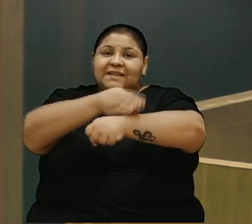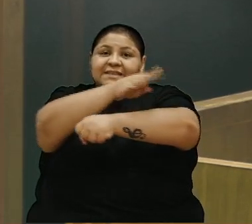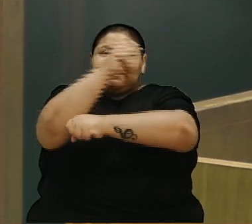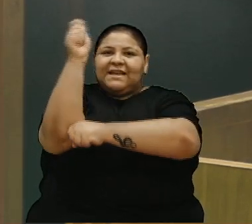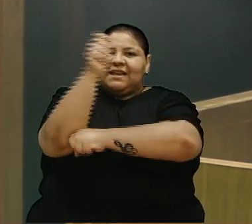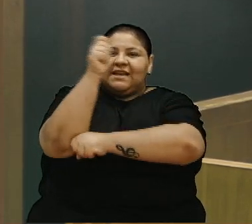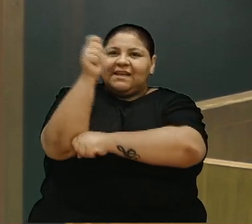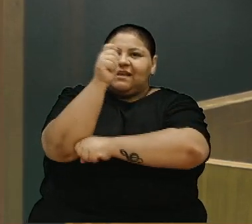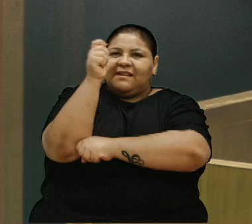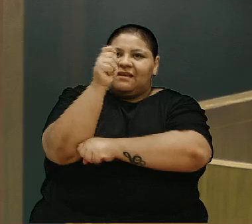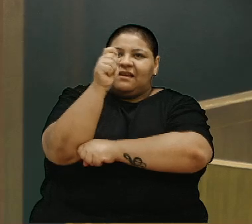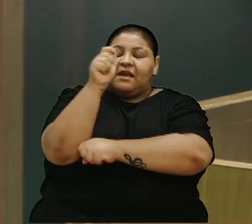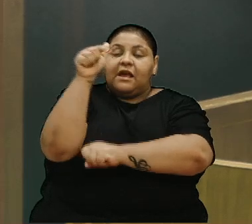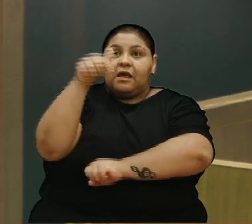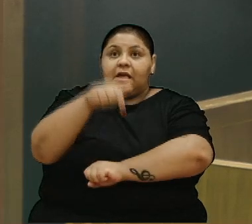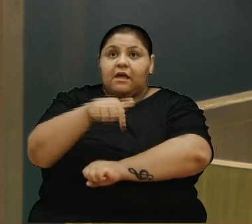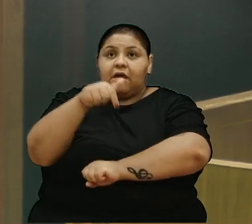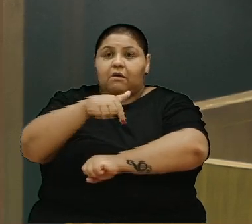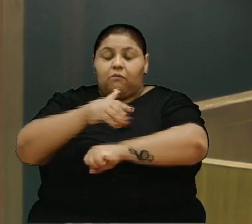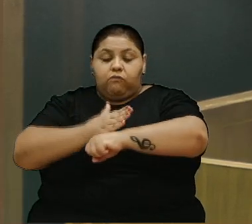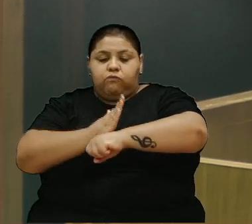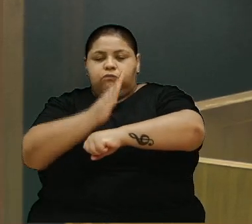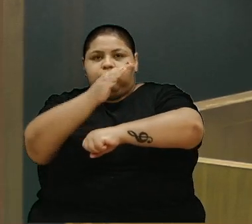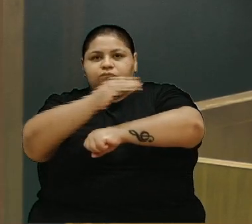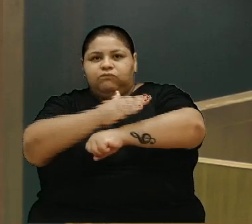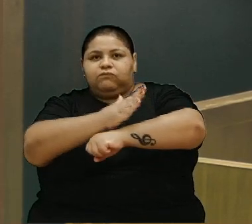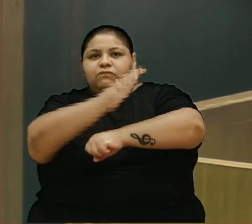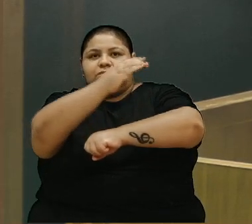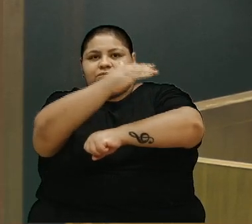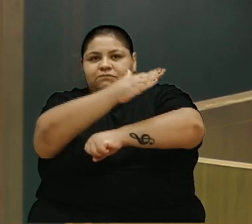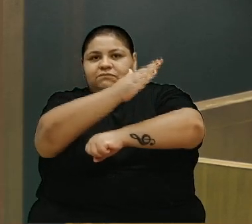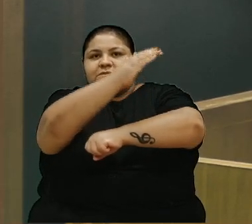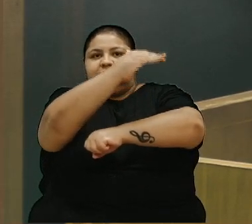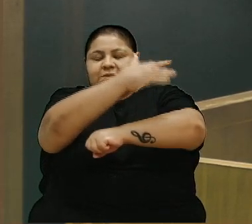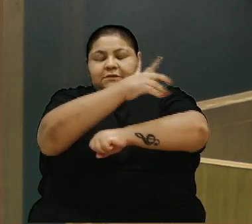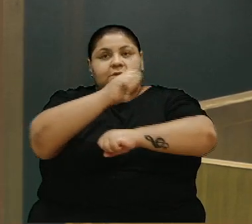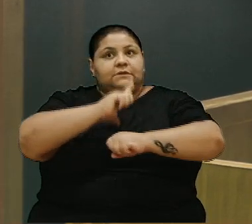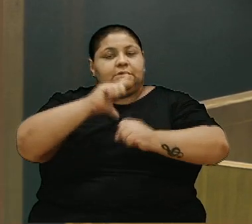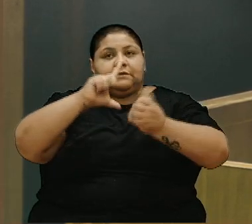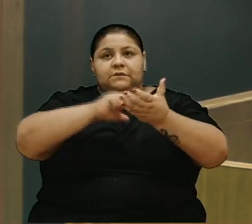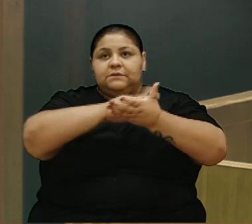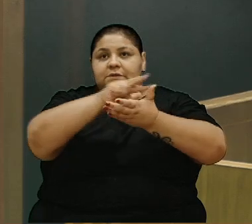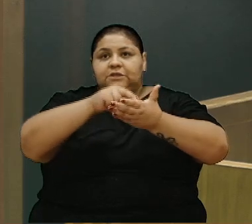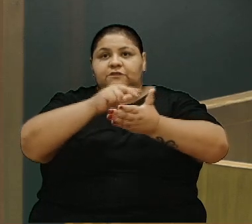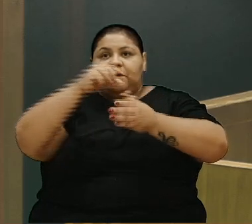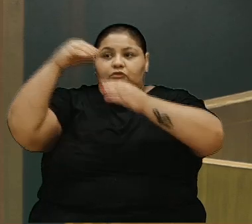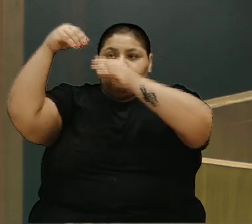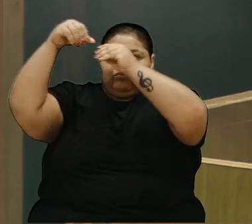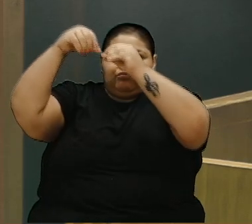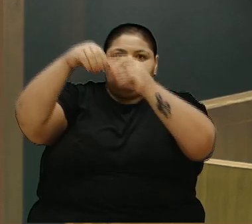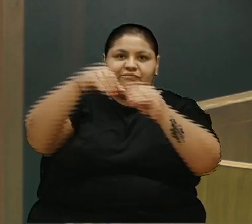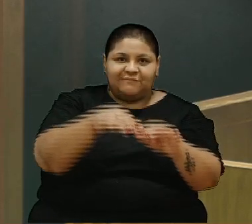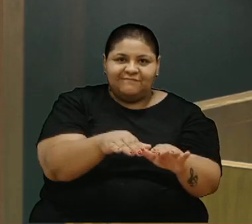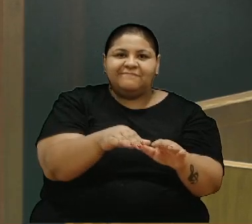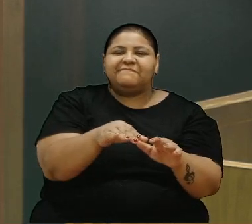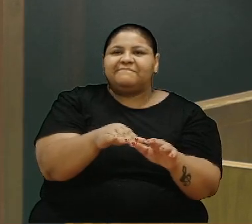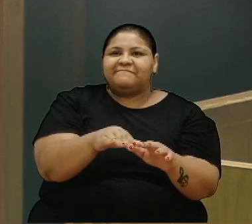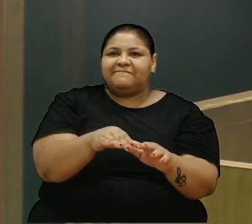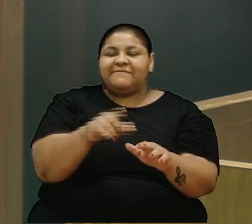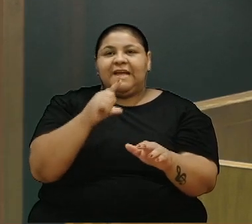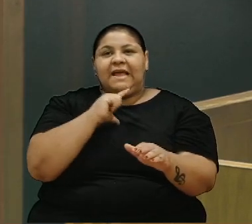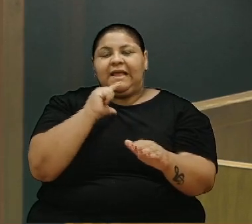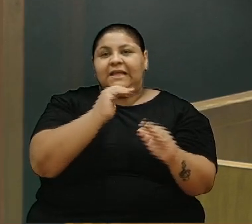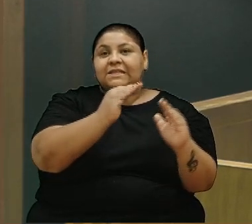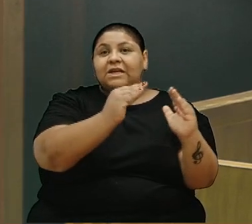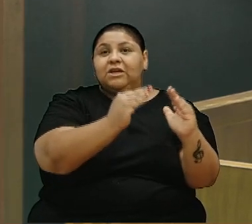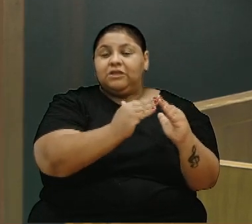o nosso relevo, ele é bem característico. Então, ocorrem diversos deslizamentos. Nós temos residências